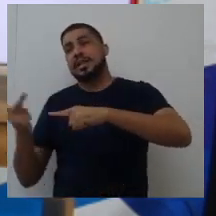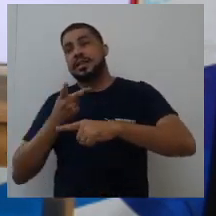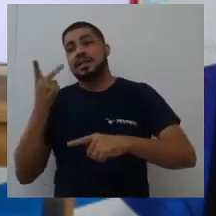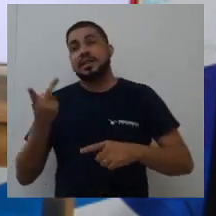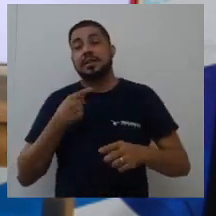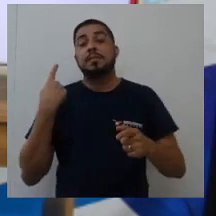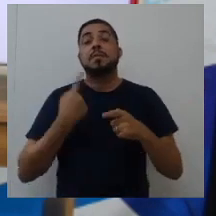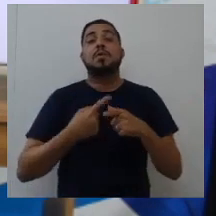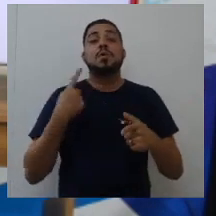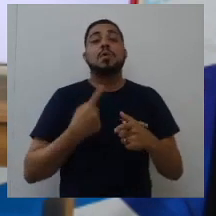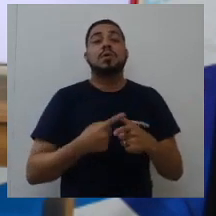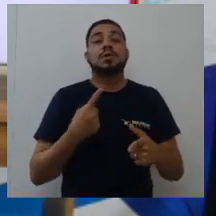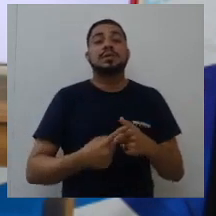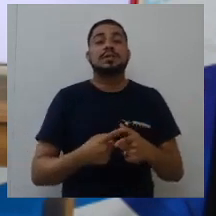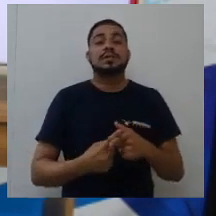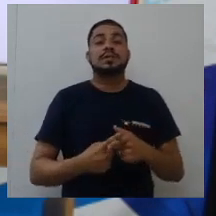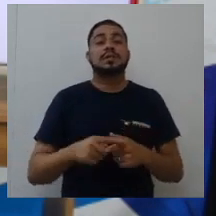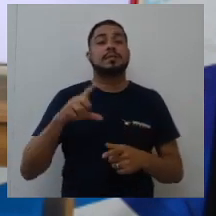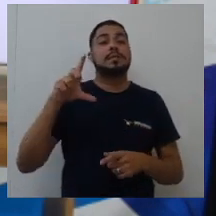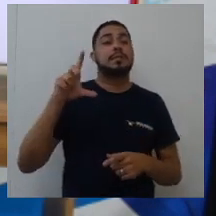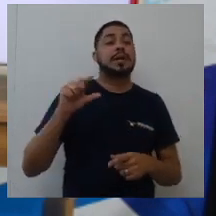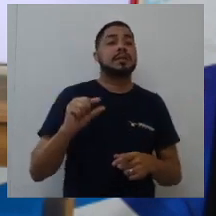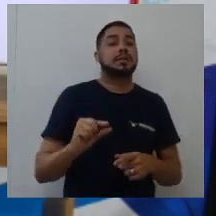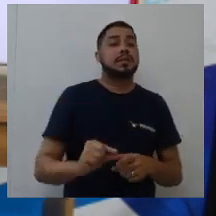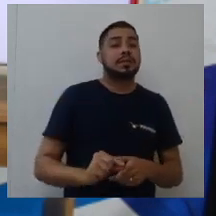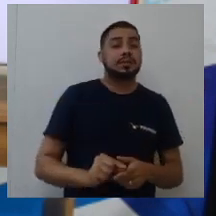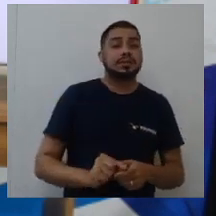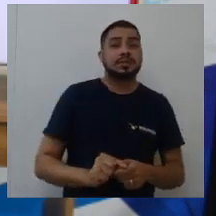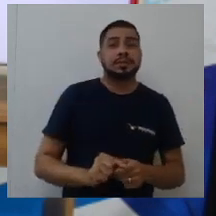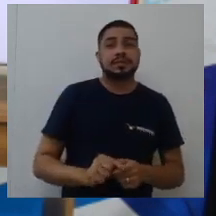o menor